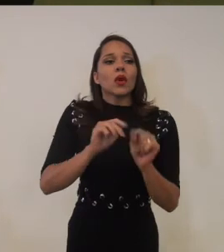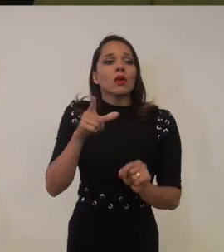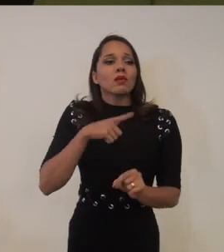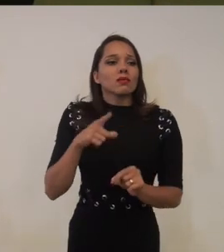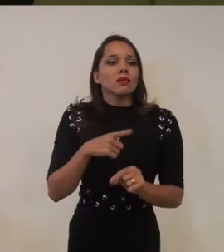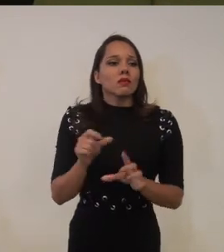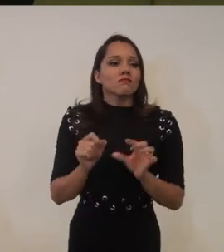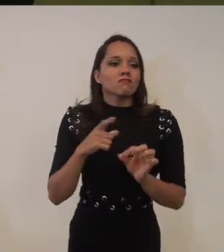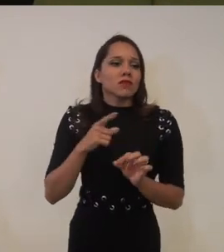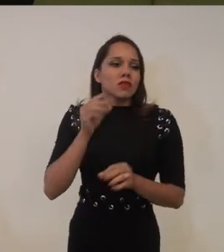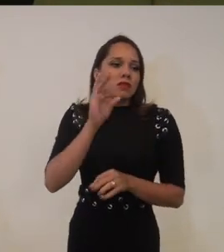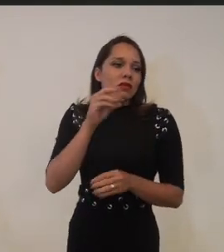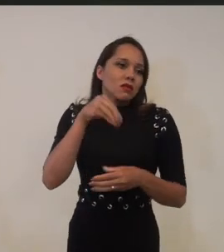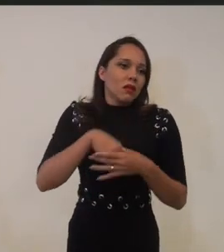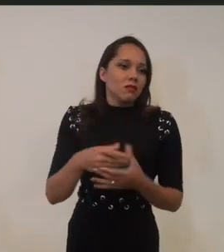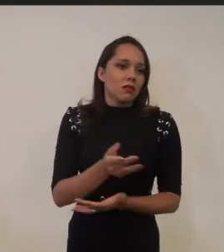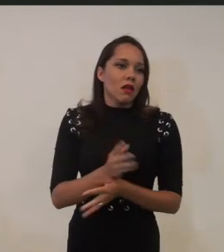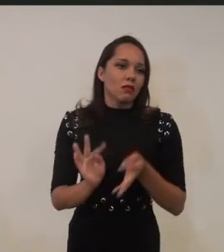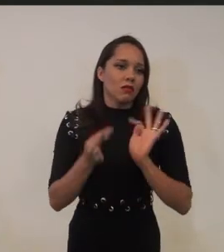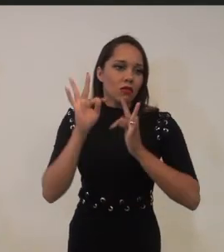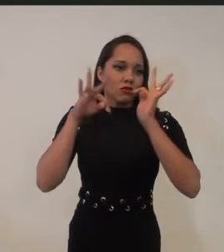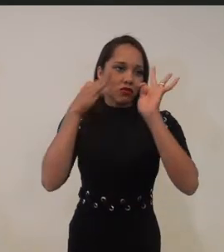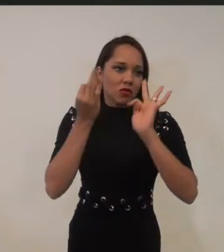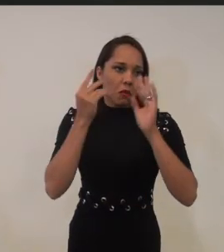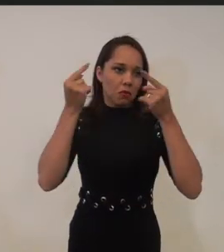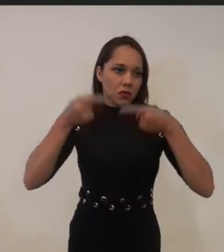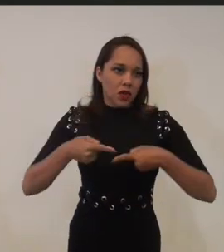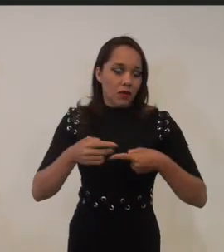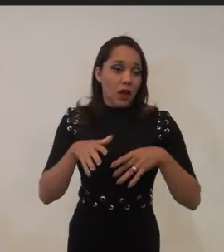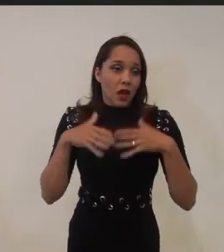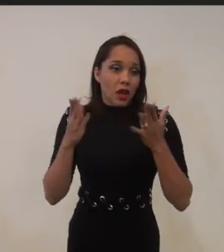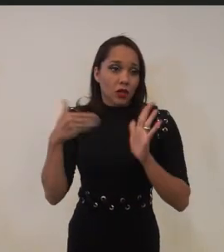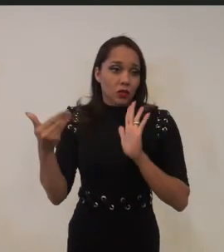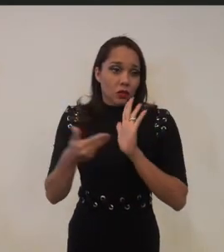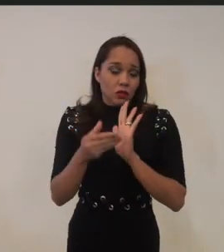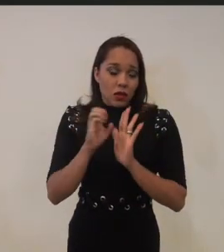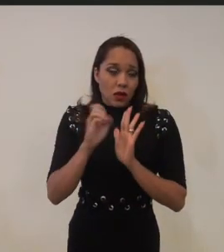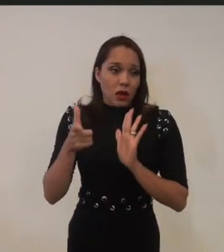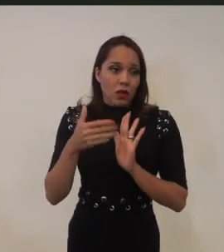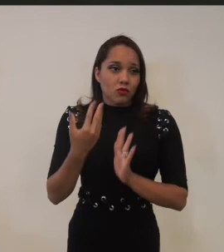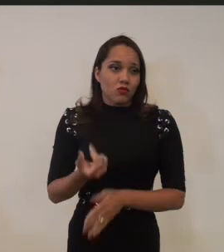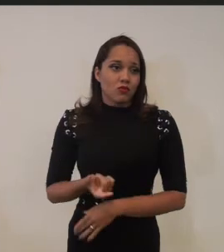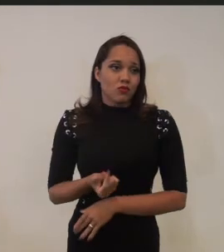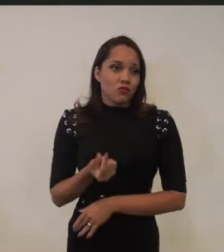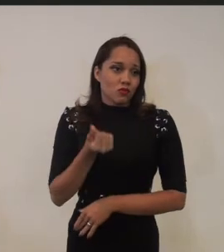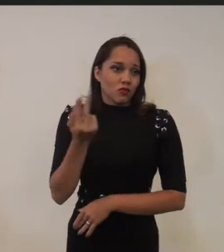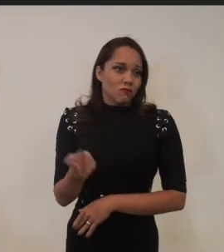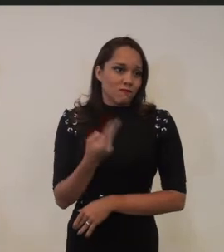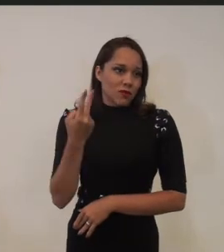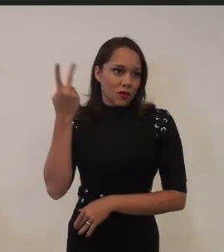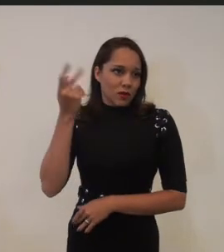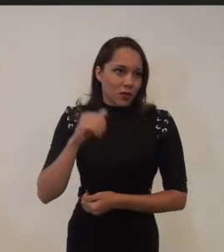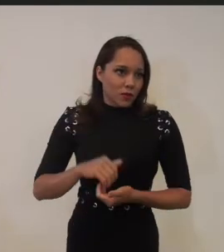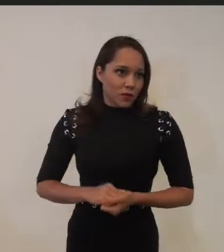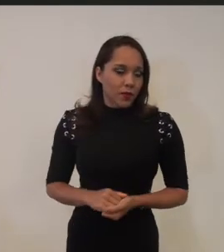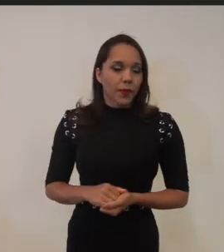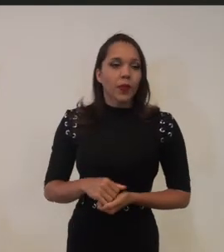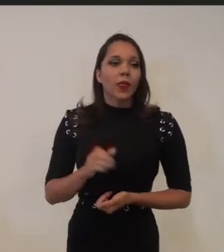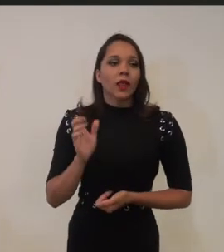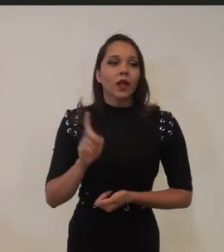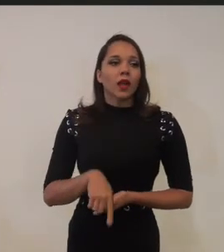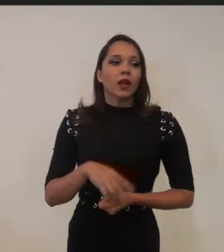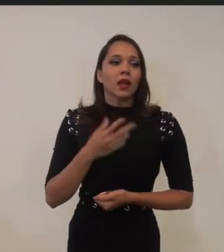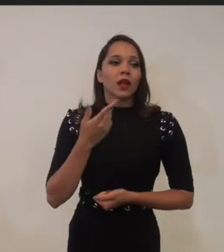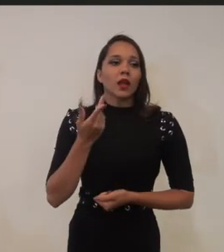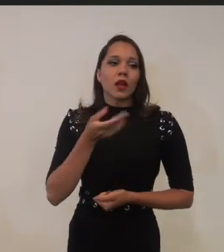termos de tecnologia, competitividade, além de toda a questão do custo do Brasil? Eu acho que esse é um